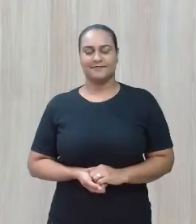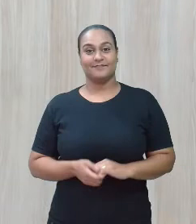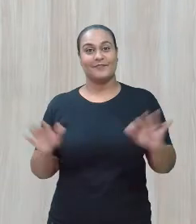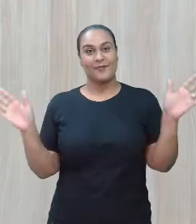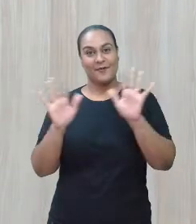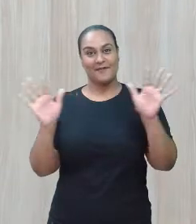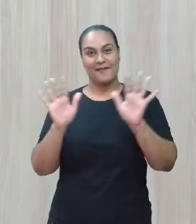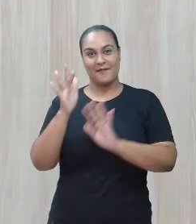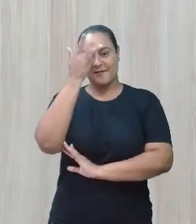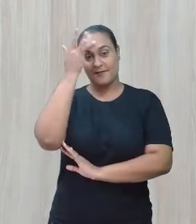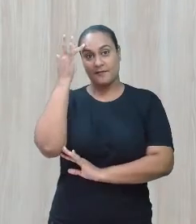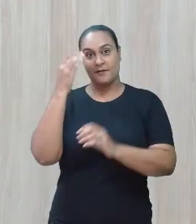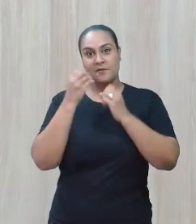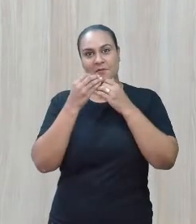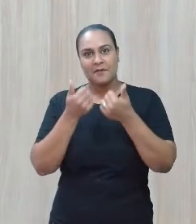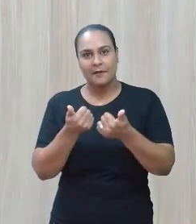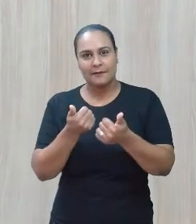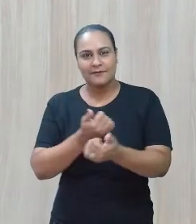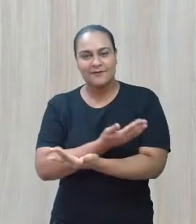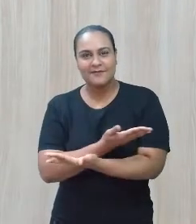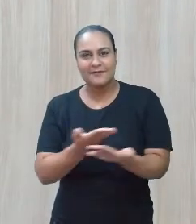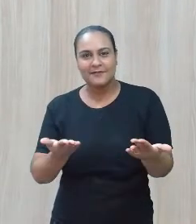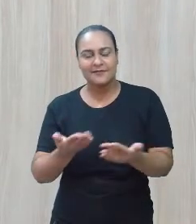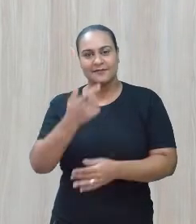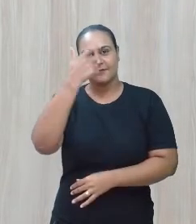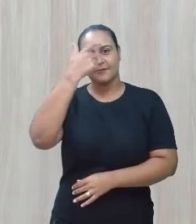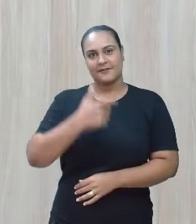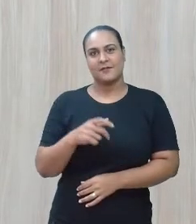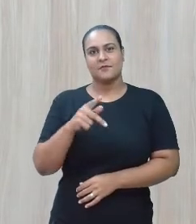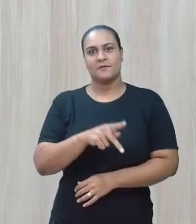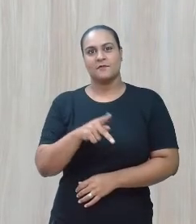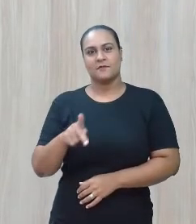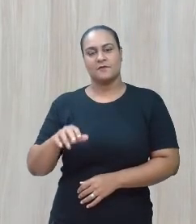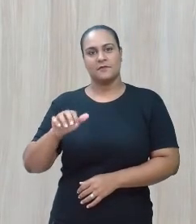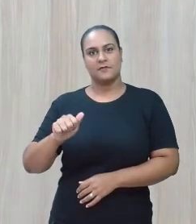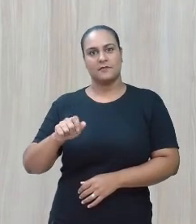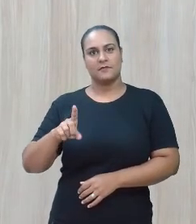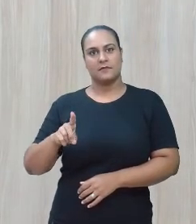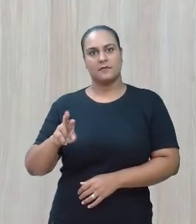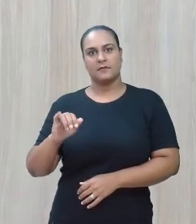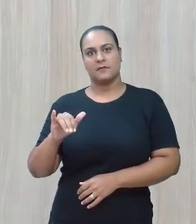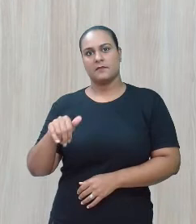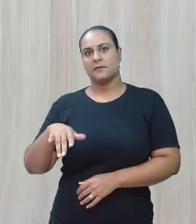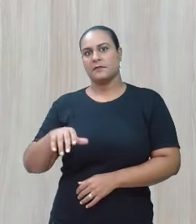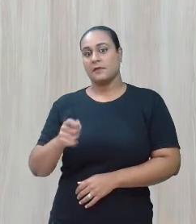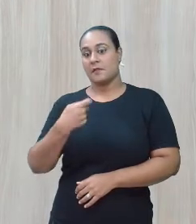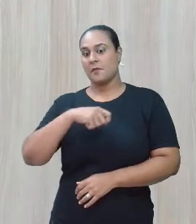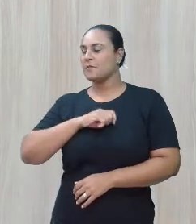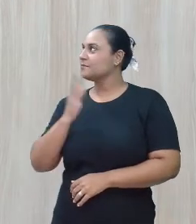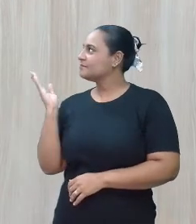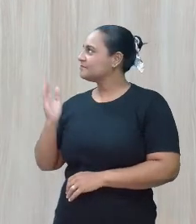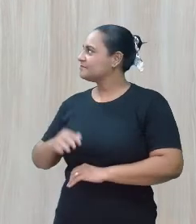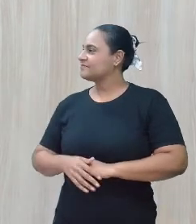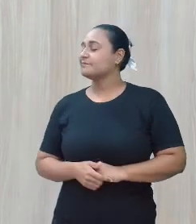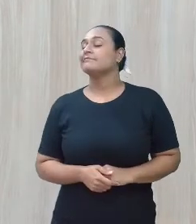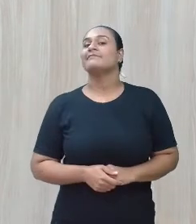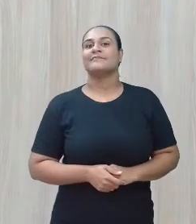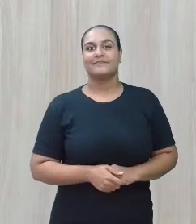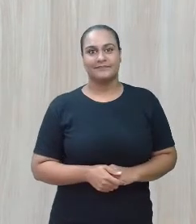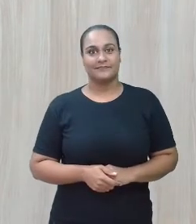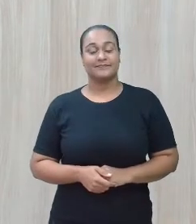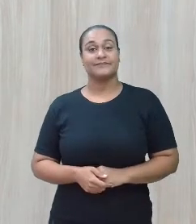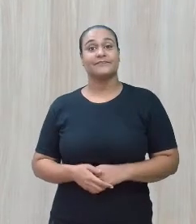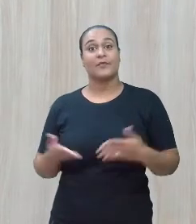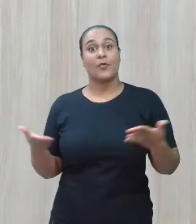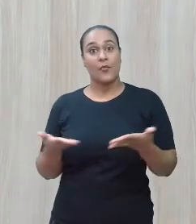Olá, pessoal, tudo bem com vocês? Eu sou a professora Adriana e este é o meu sinal. Estamos aqui com a nossa